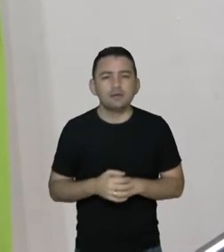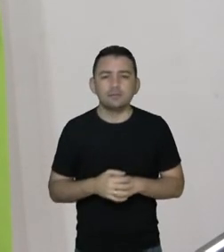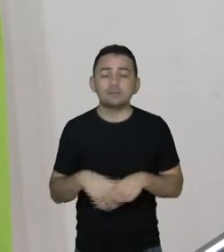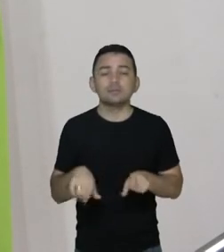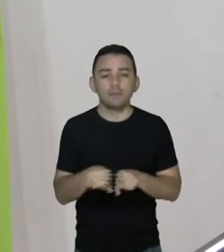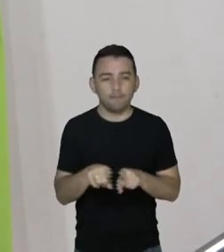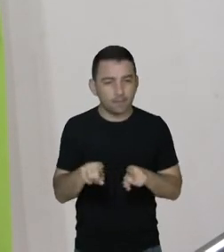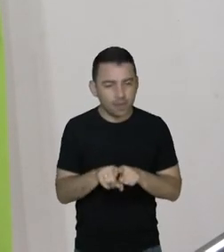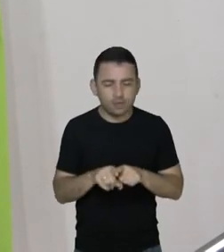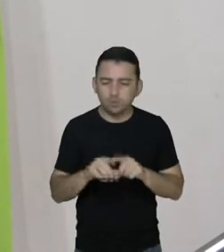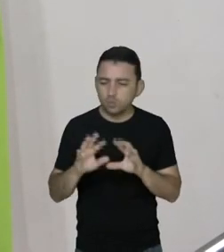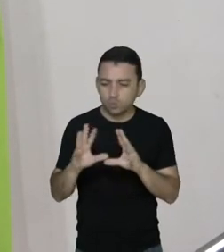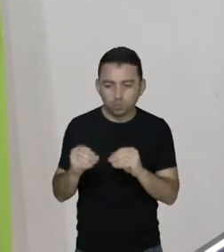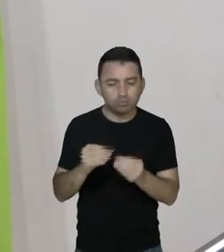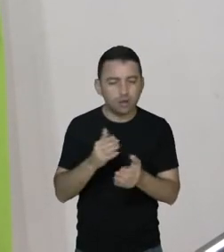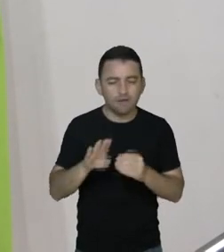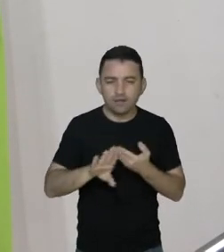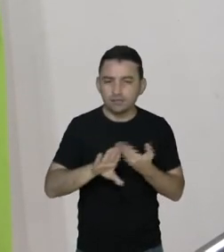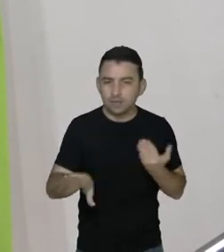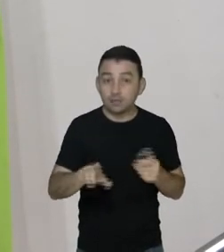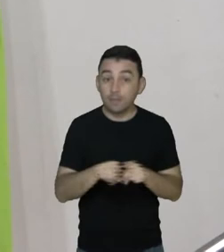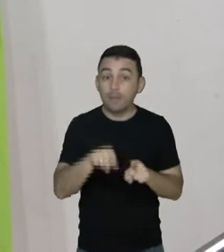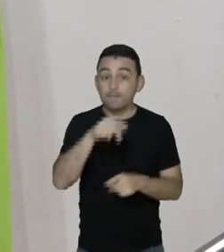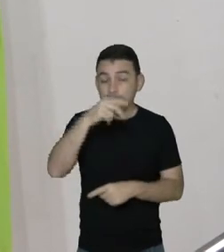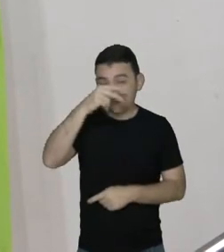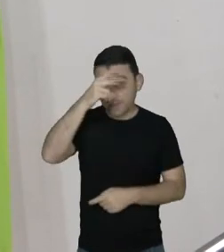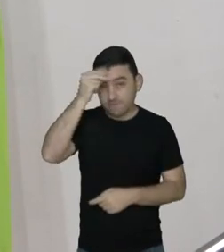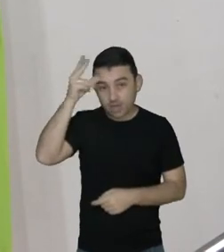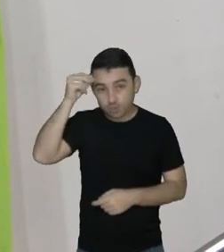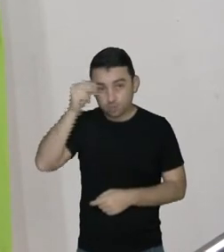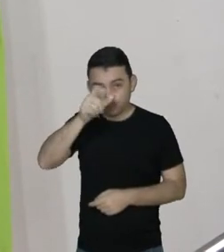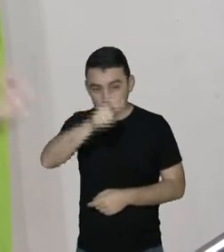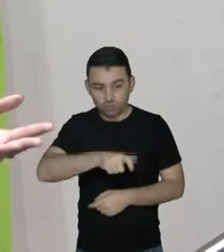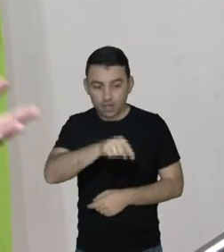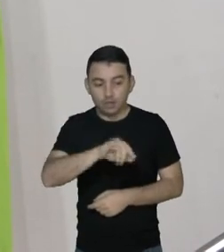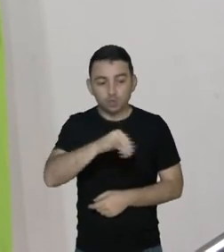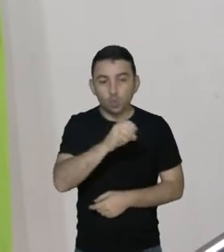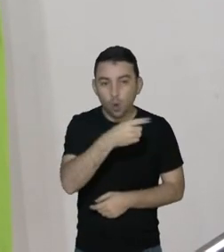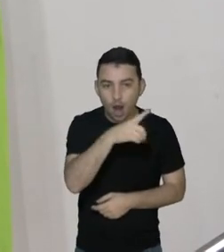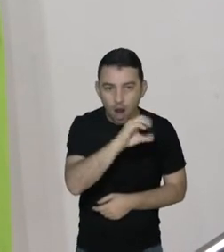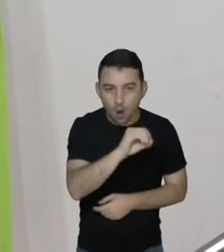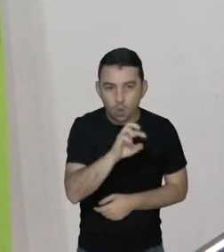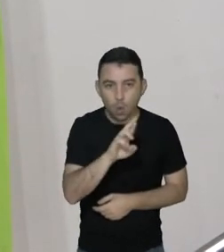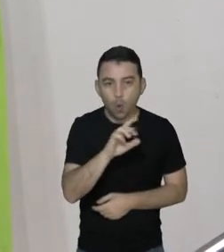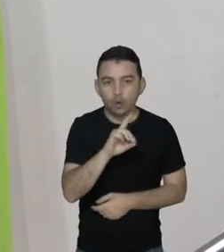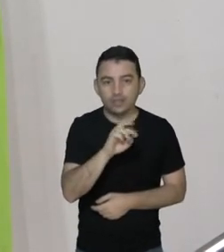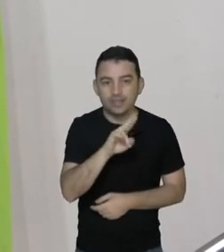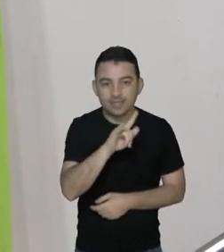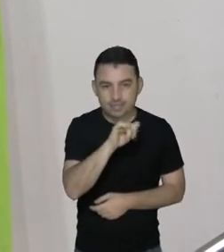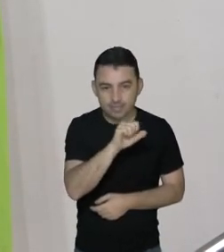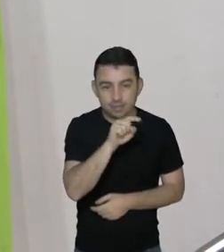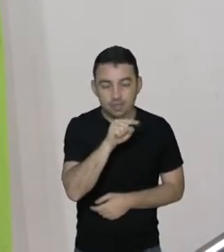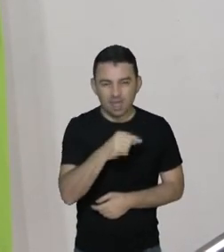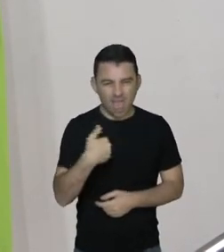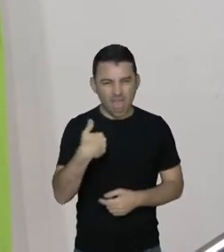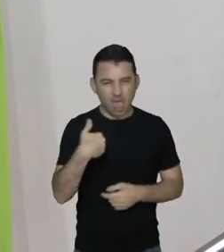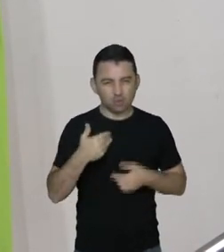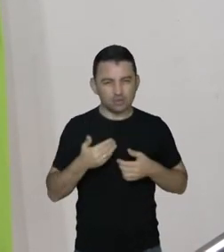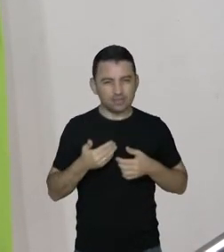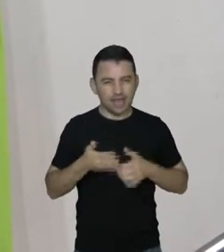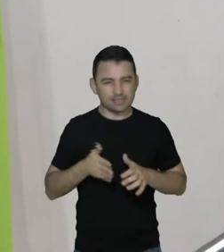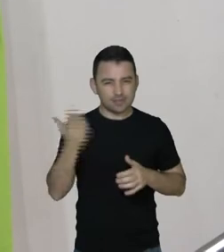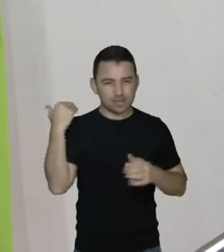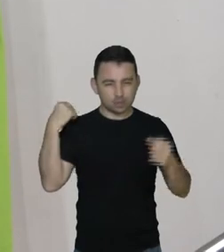foi afastada. E o prefeito João Rodrigues está de parabéns. Vocês sabem que eu morei muitos anos em Chapecó, embora tenha nascido em Itajaí.